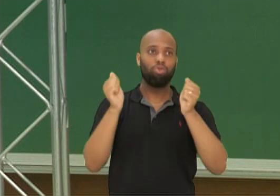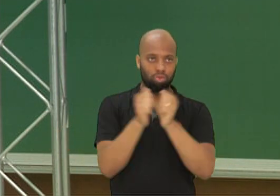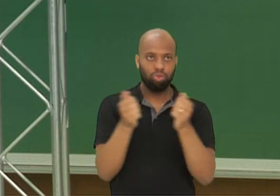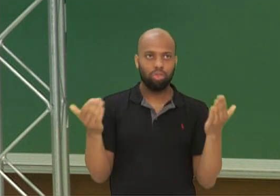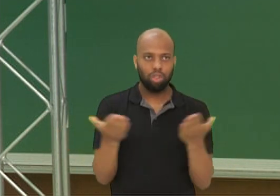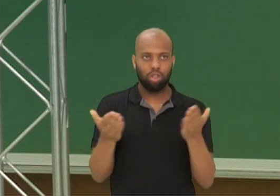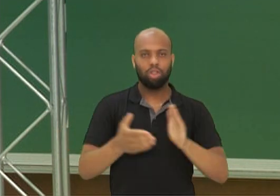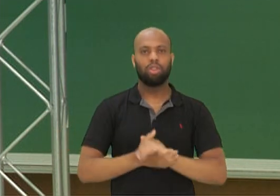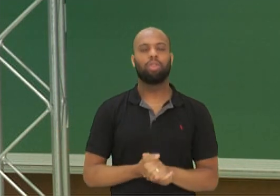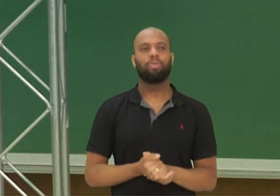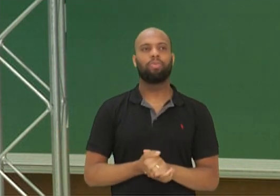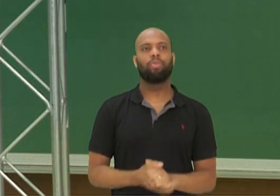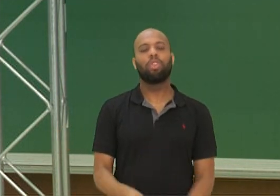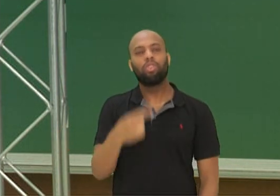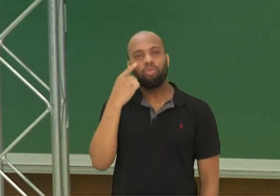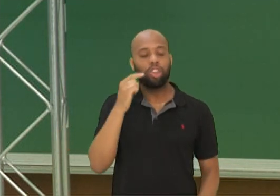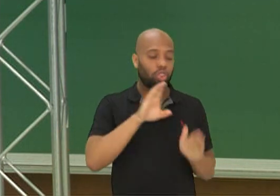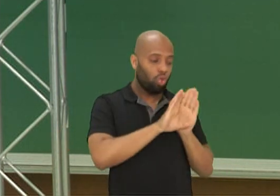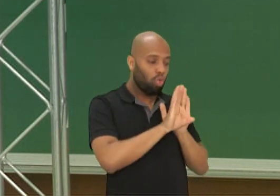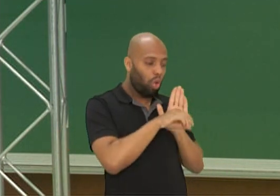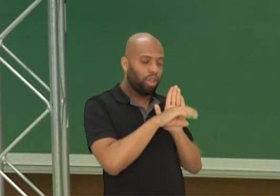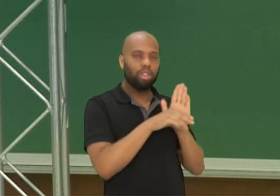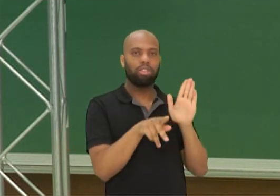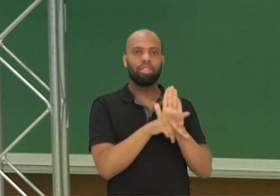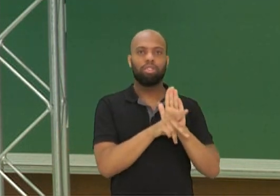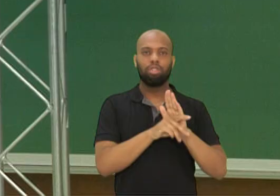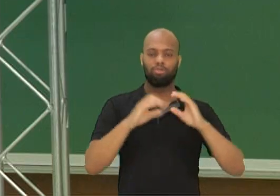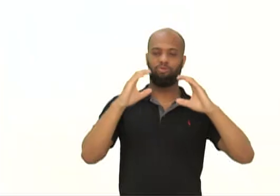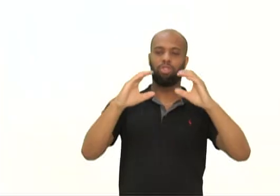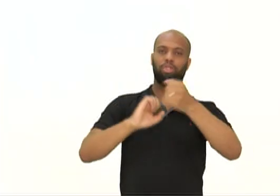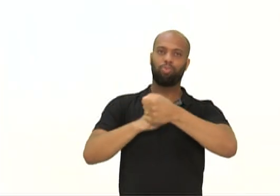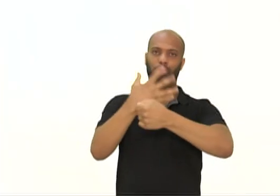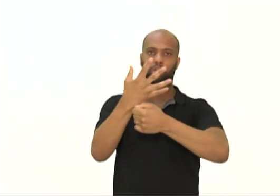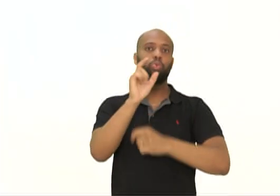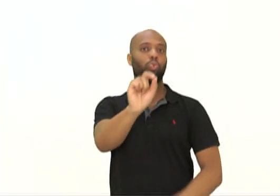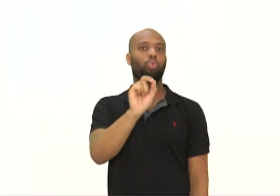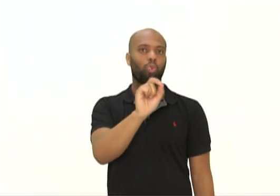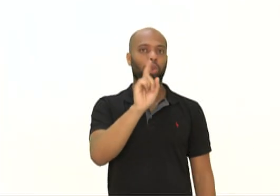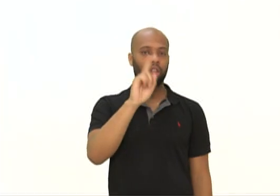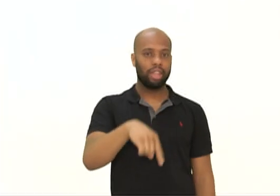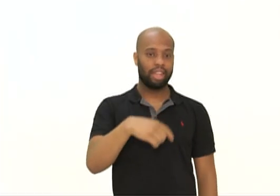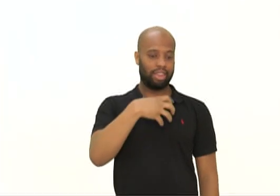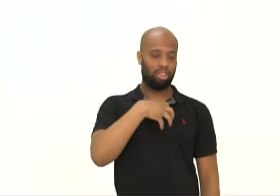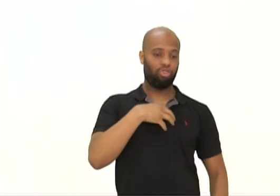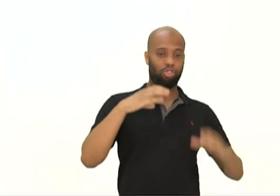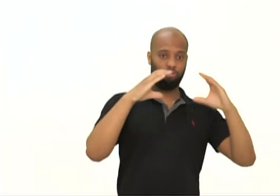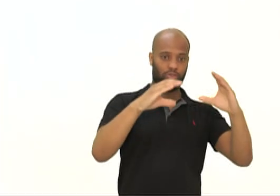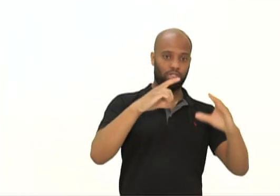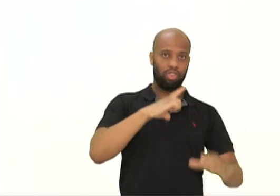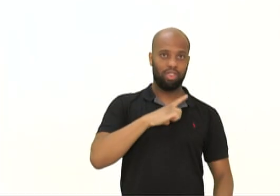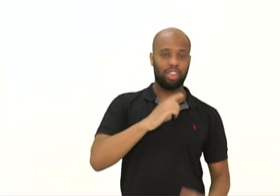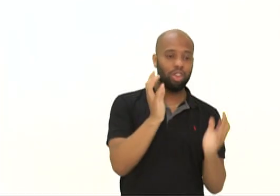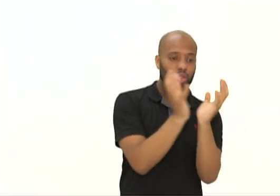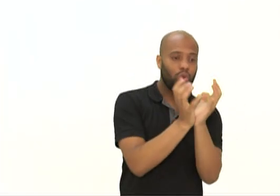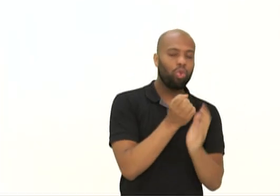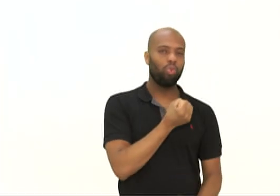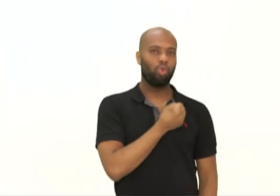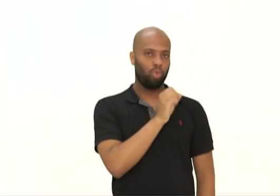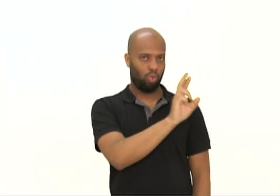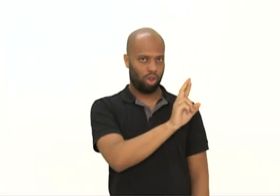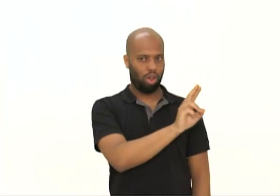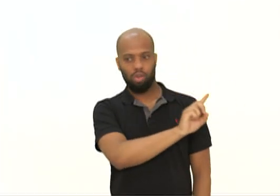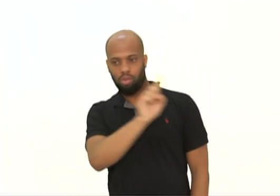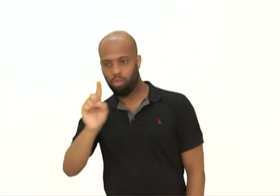juntos? Olha só, definição de função exponencial é uma função de reais em